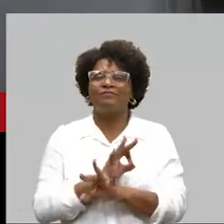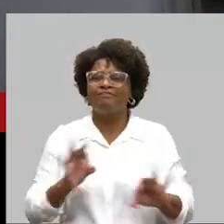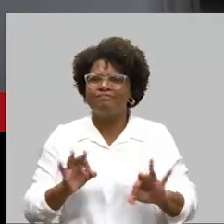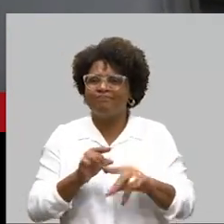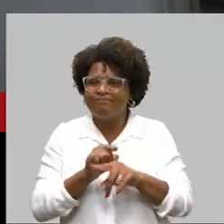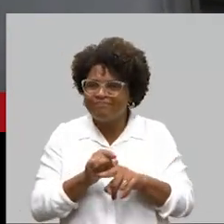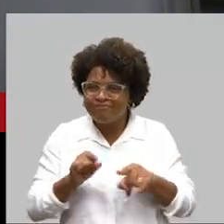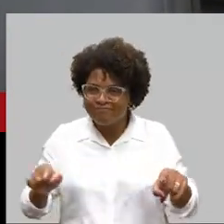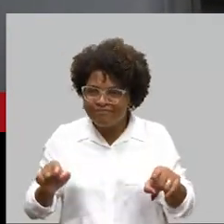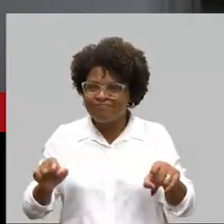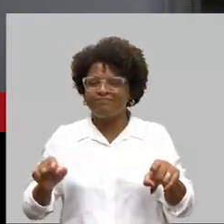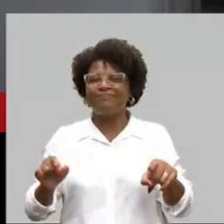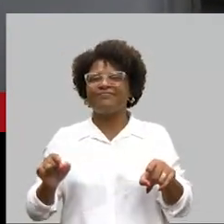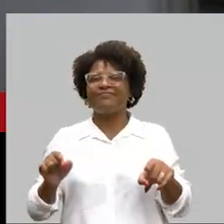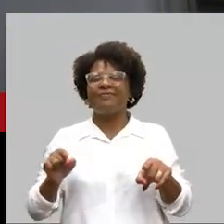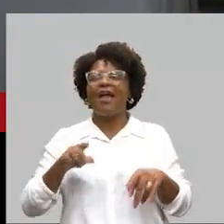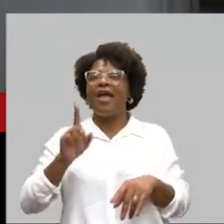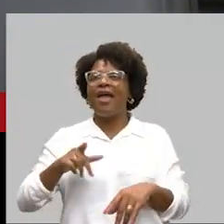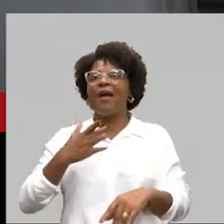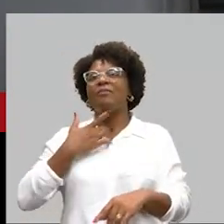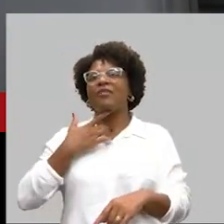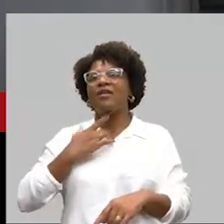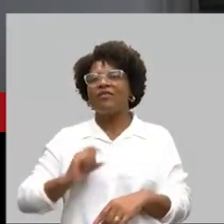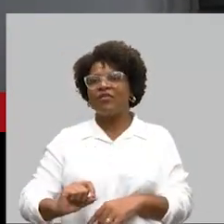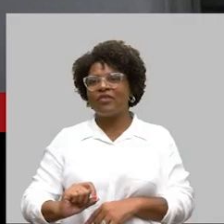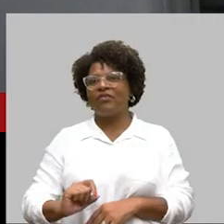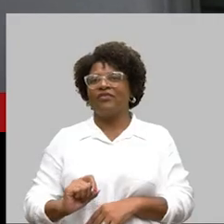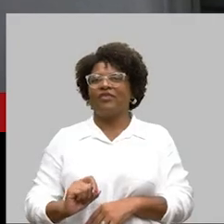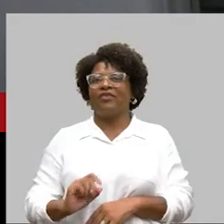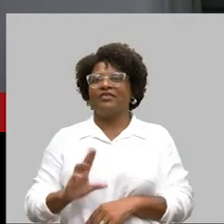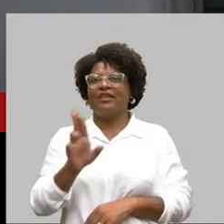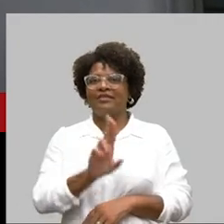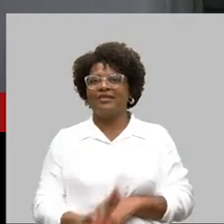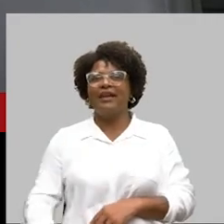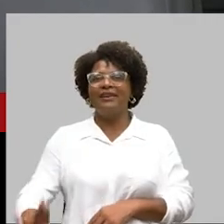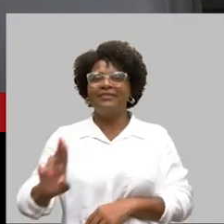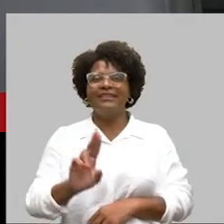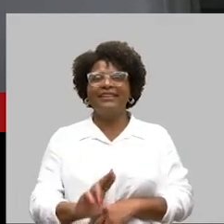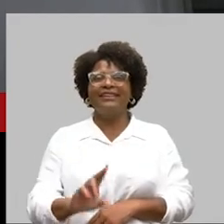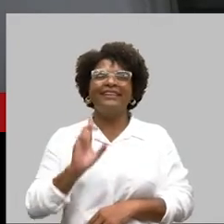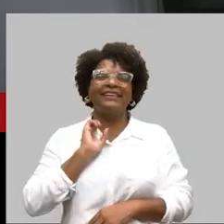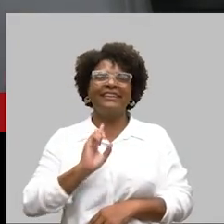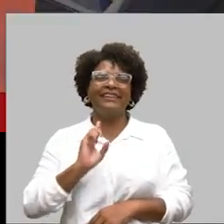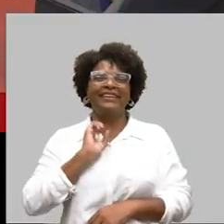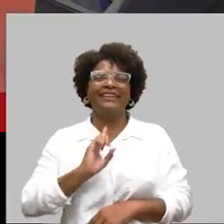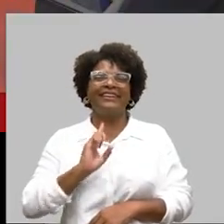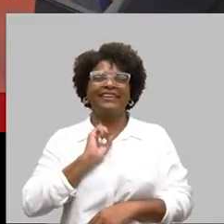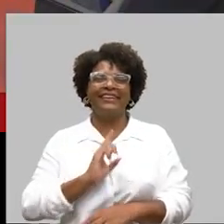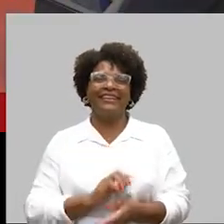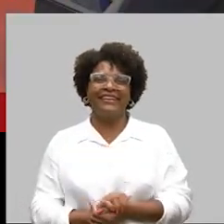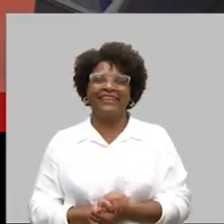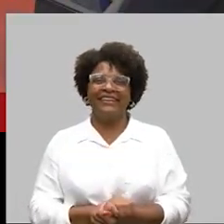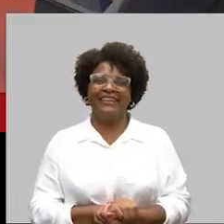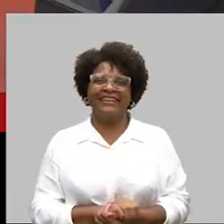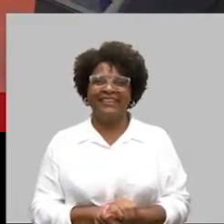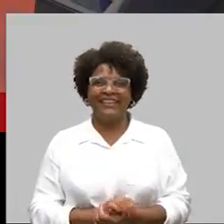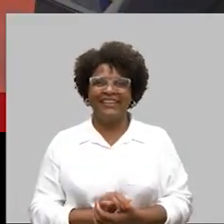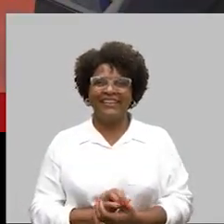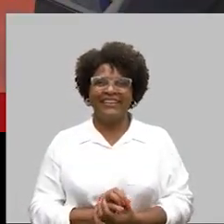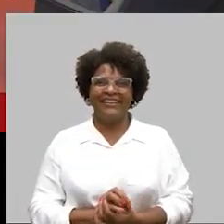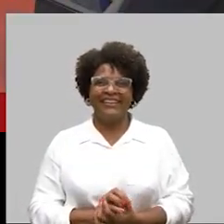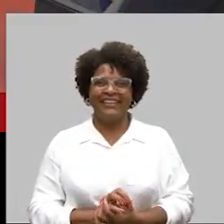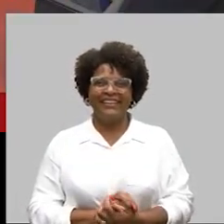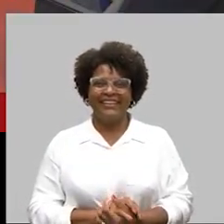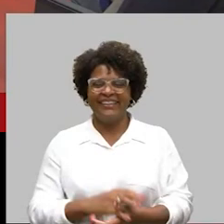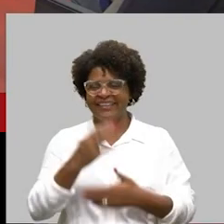desejo em nome da Universidade do de Minas Gerais muito obrigada muito obrigado